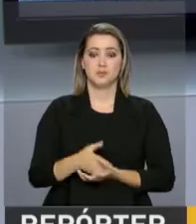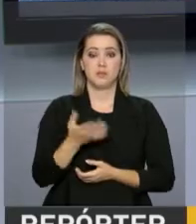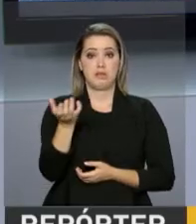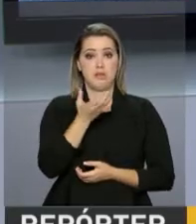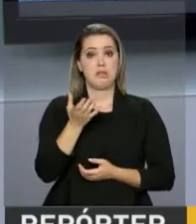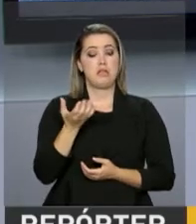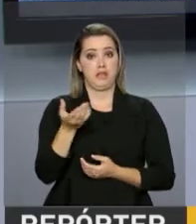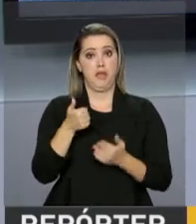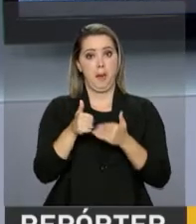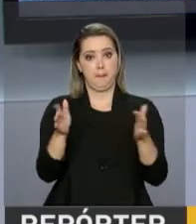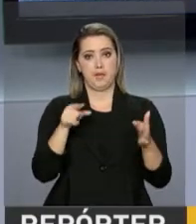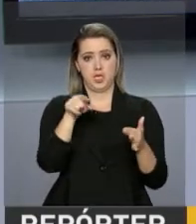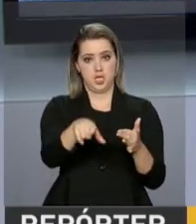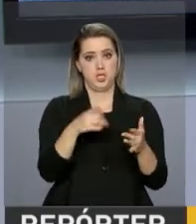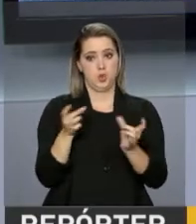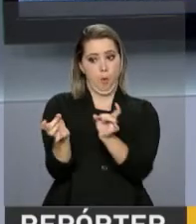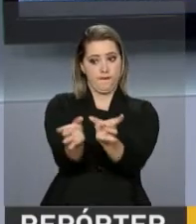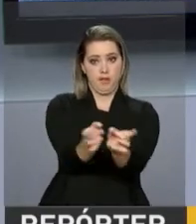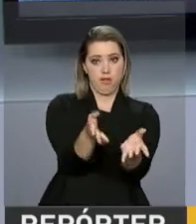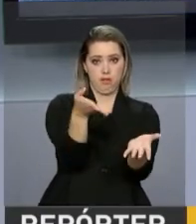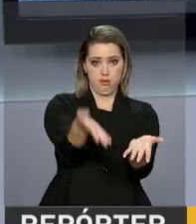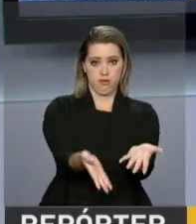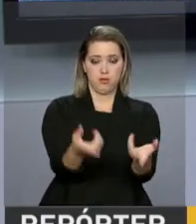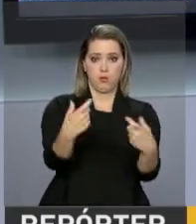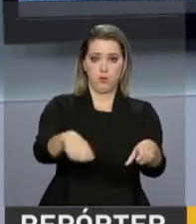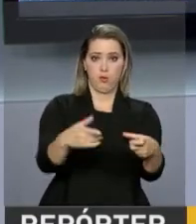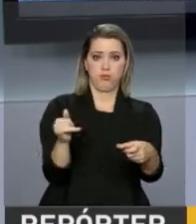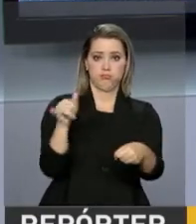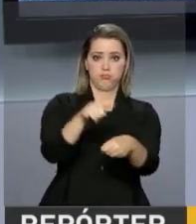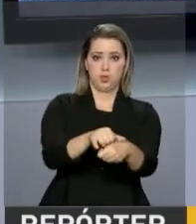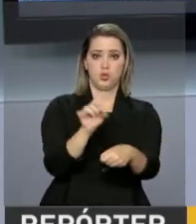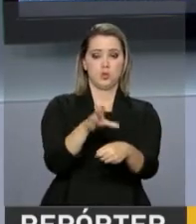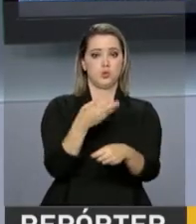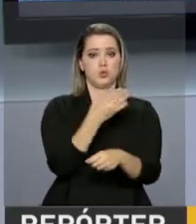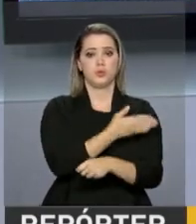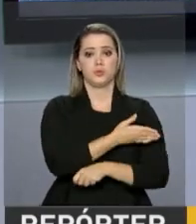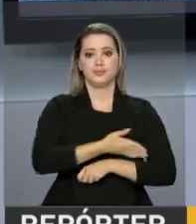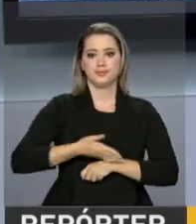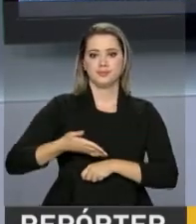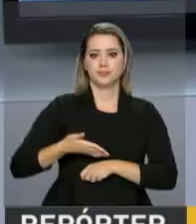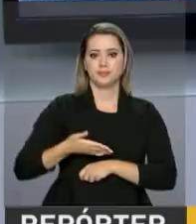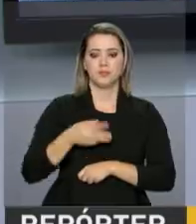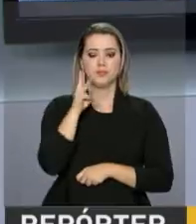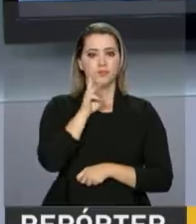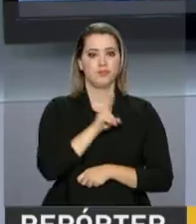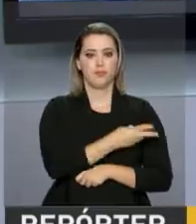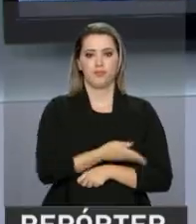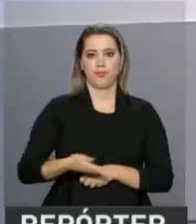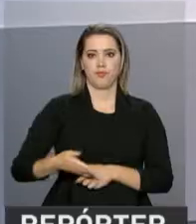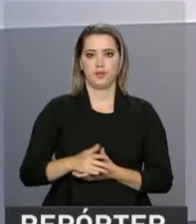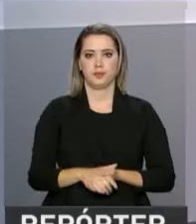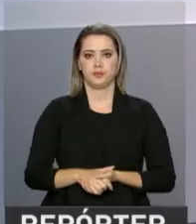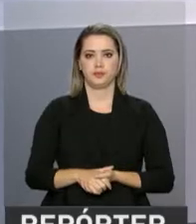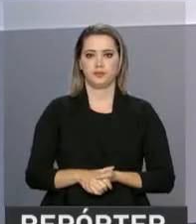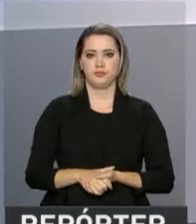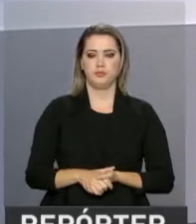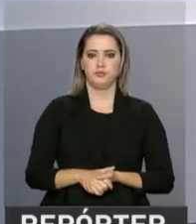quiser abrir um comércio nos aeroportos brasileiros basta acessar o site que aparece aí na sua tela